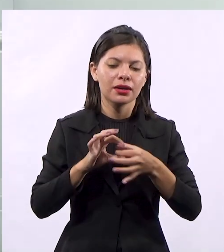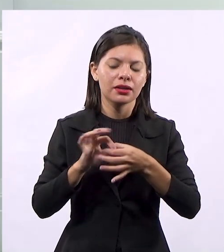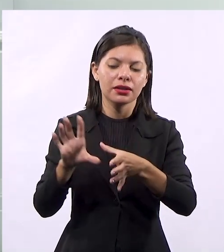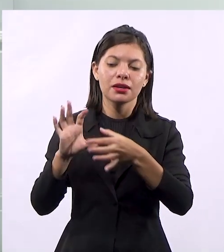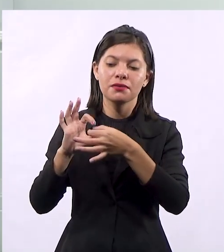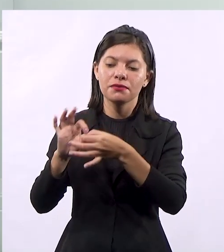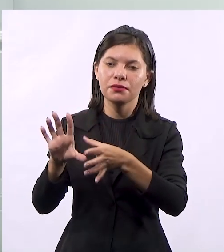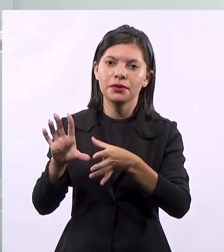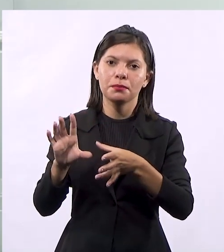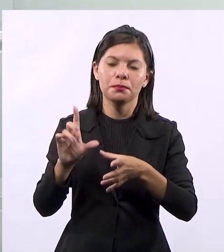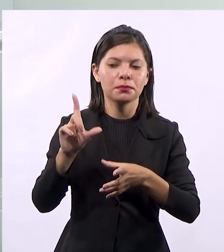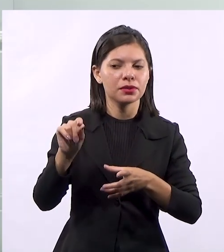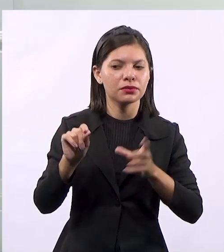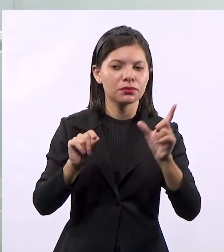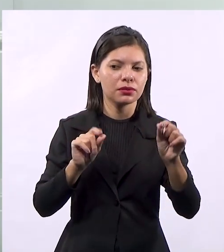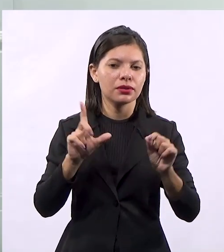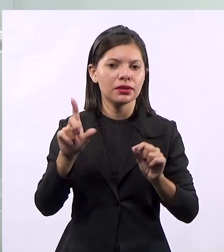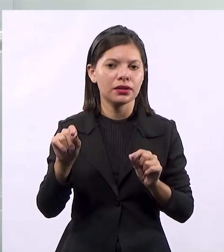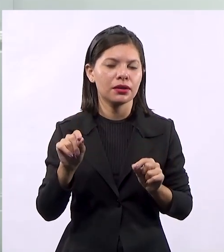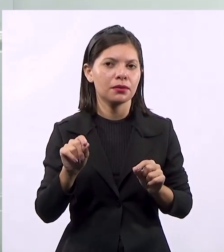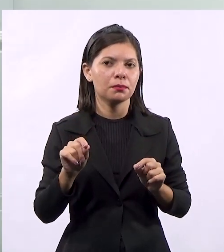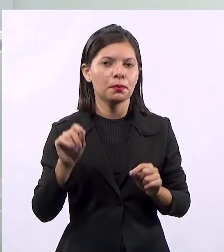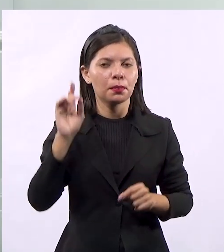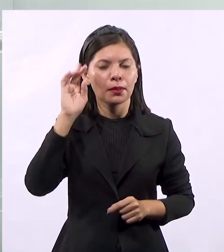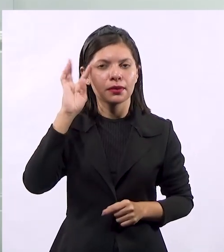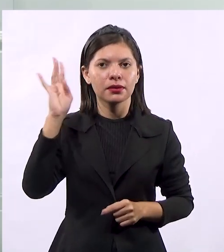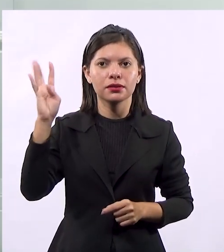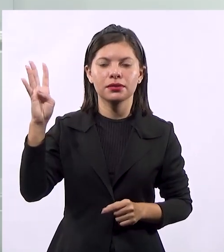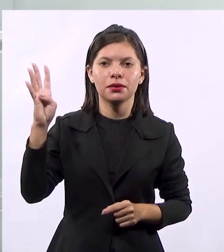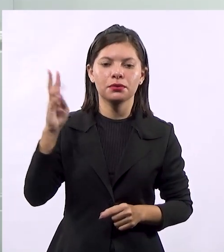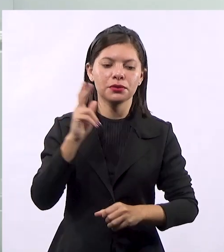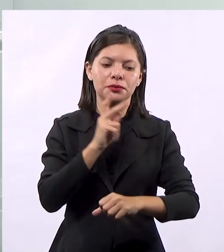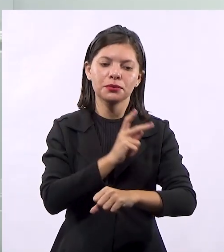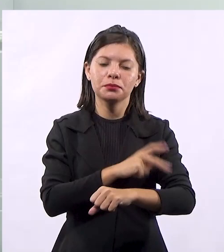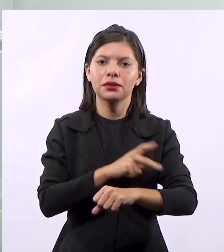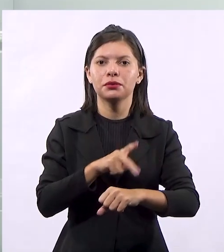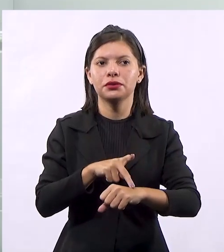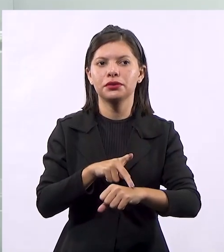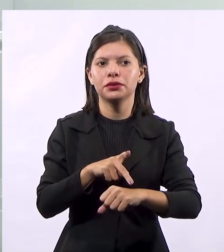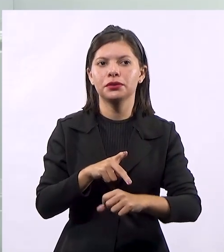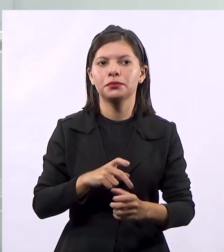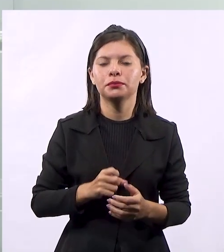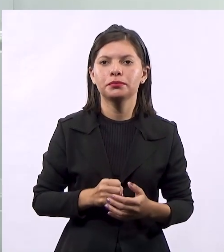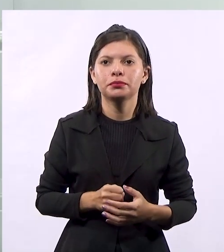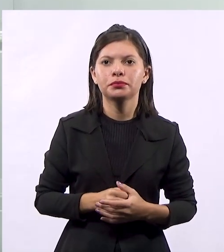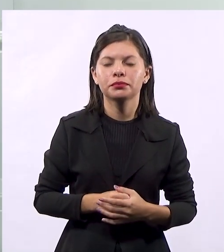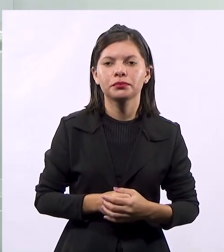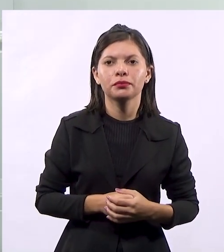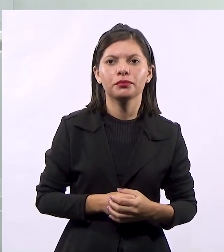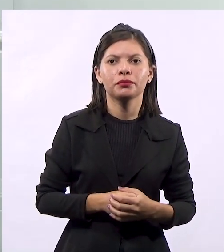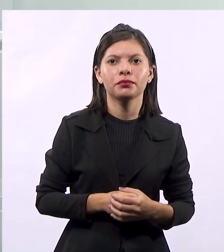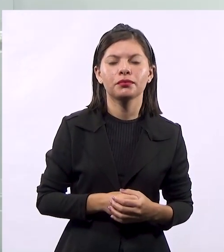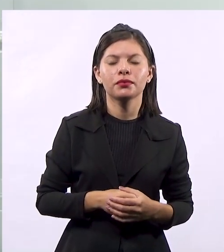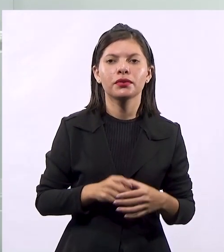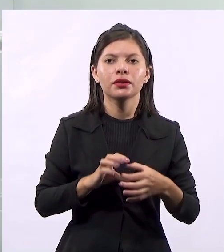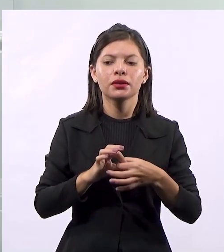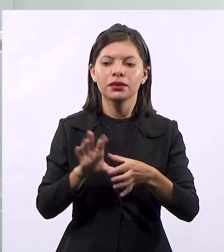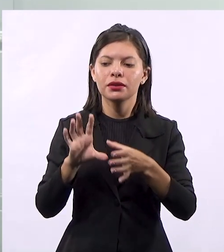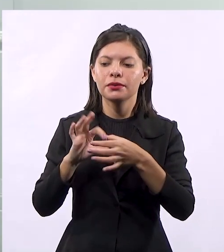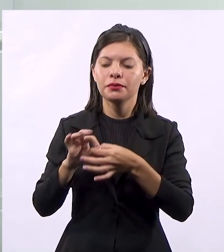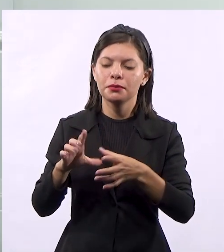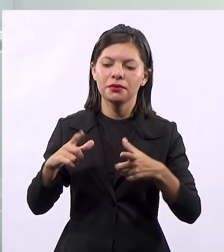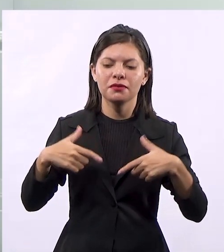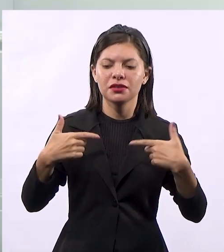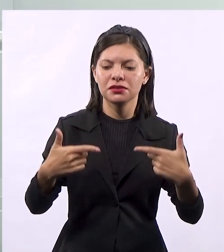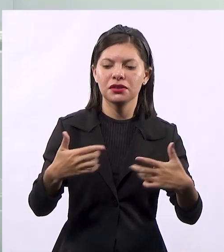numa perspectiva de Vygotsky, se for na linha de Paulo Freire, ela é livre para escolher a